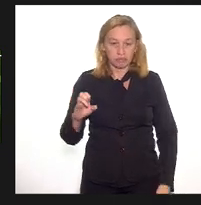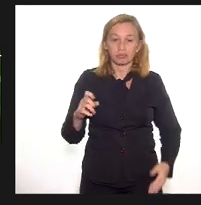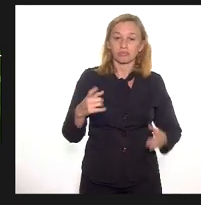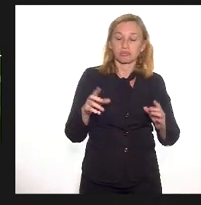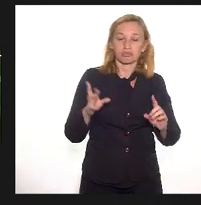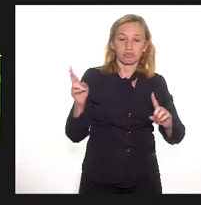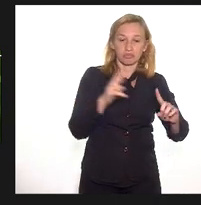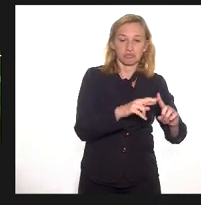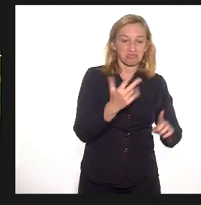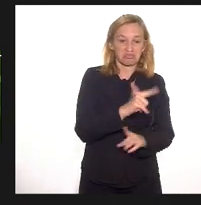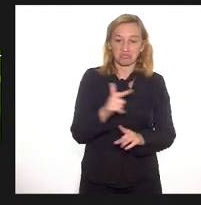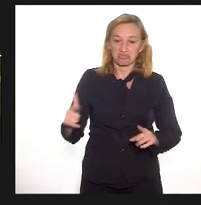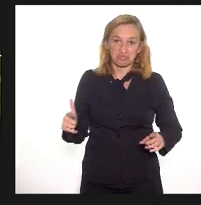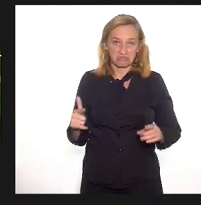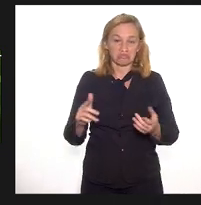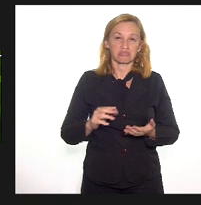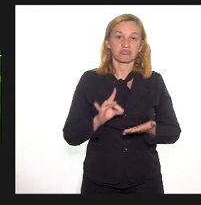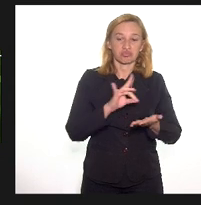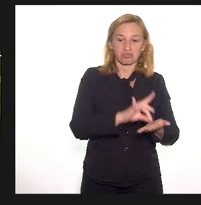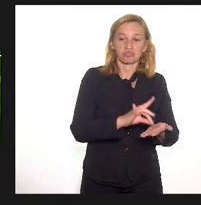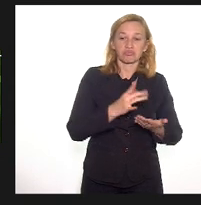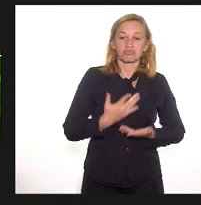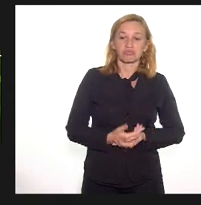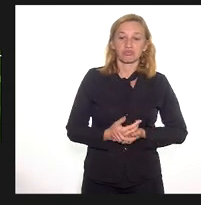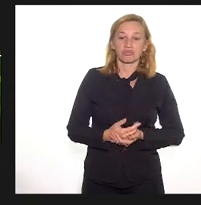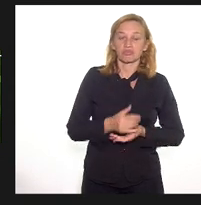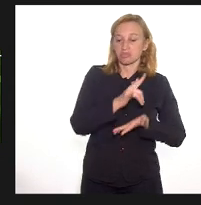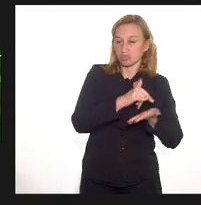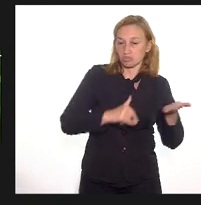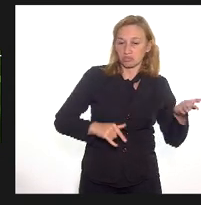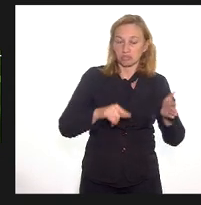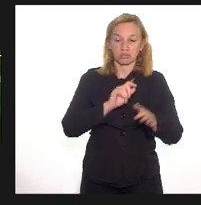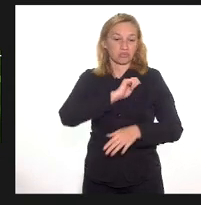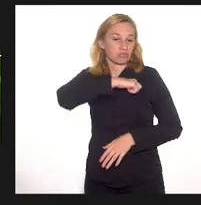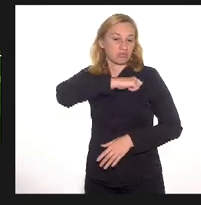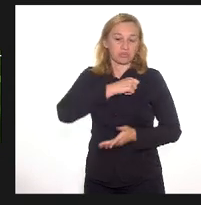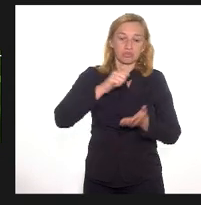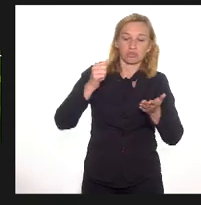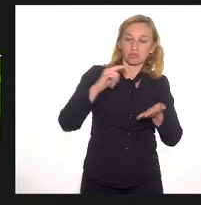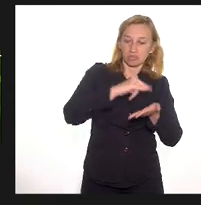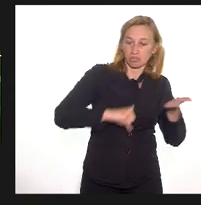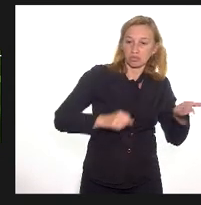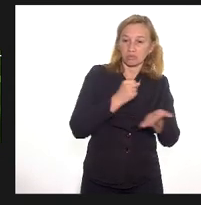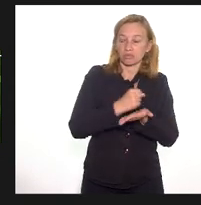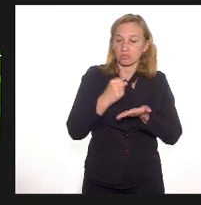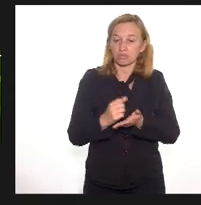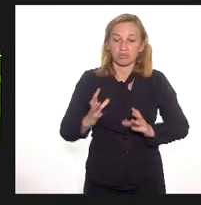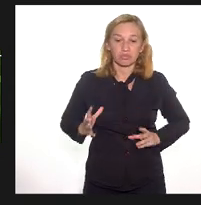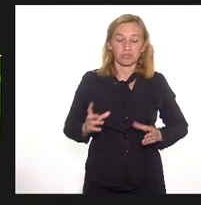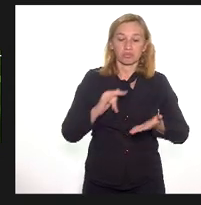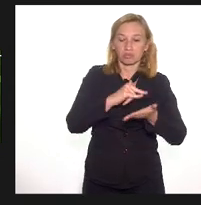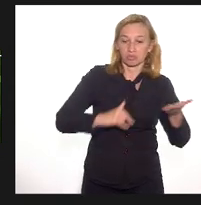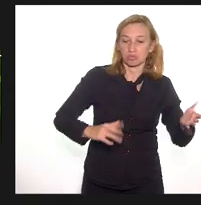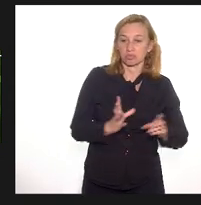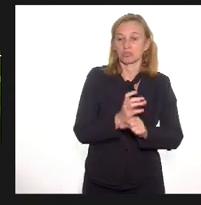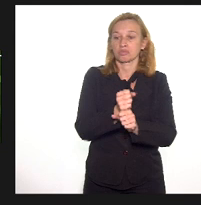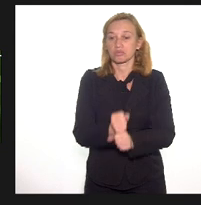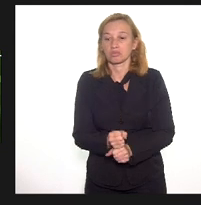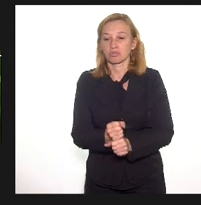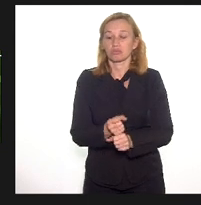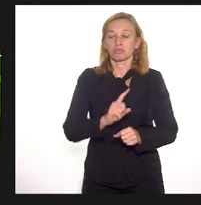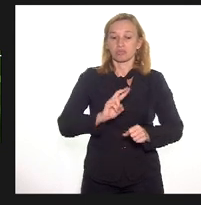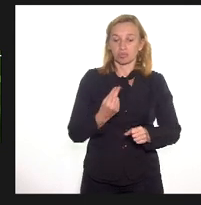dos documentos de origem, né, sejam os documentos fiscais, contratuais, documentos contábeis, no caso de gastos